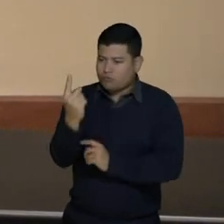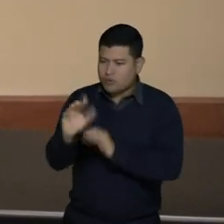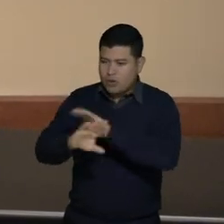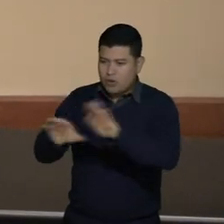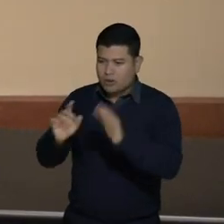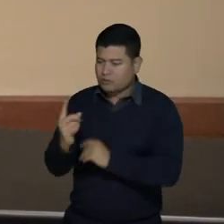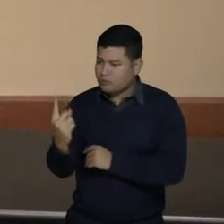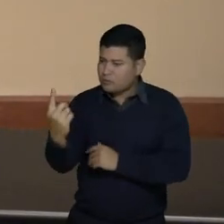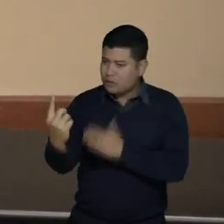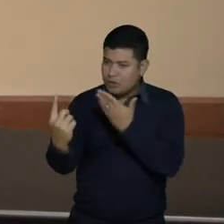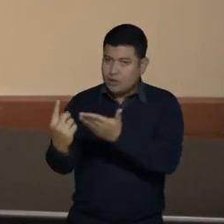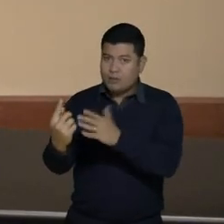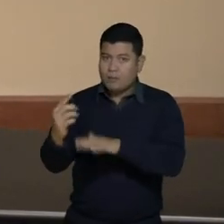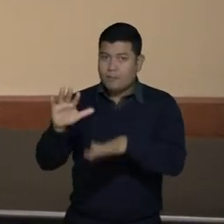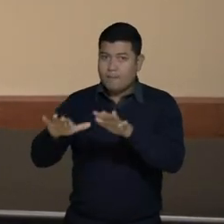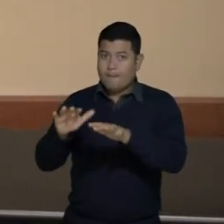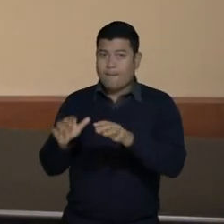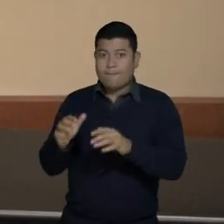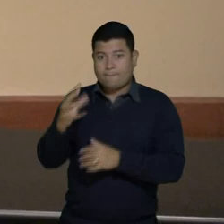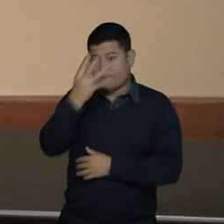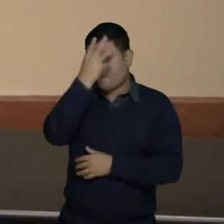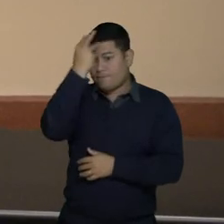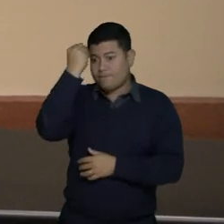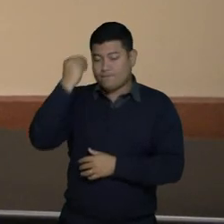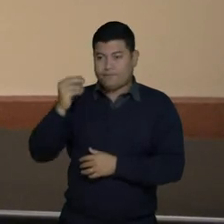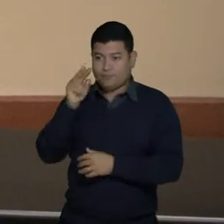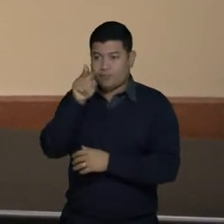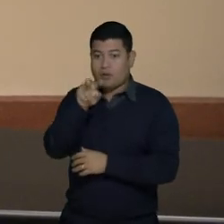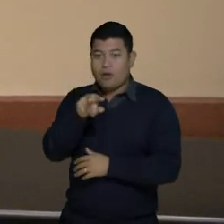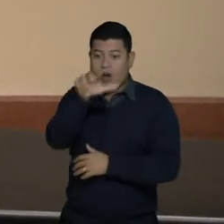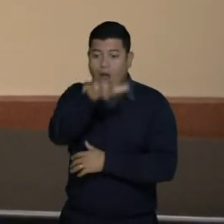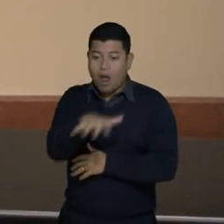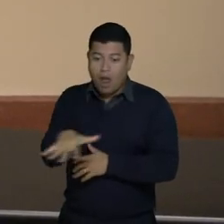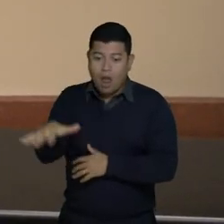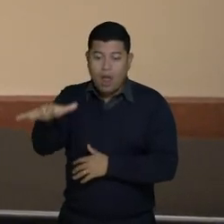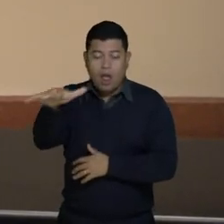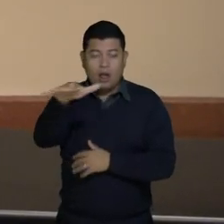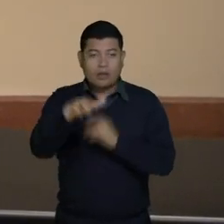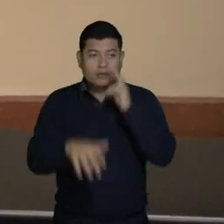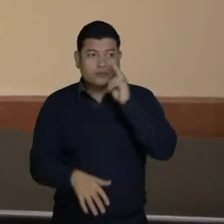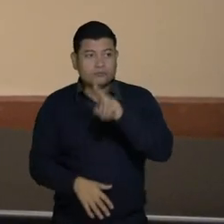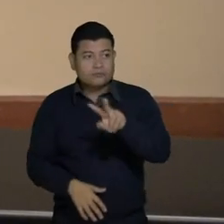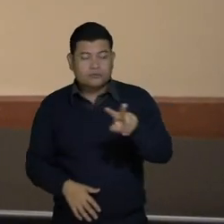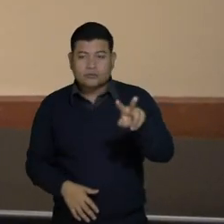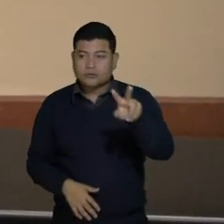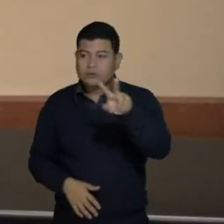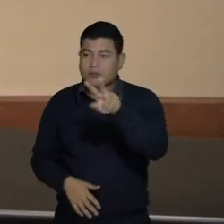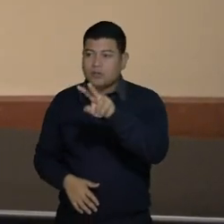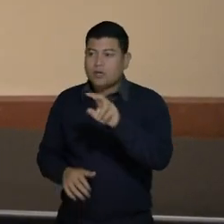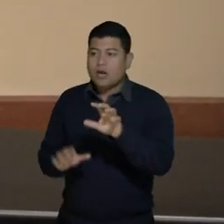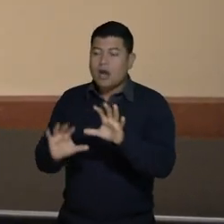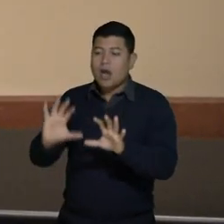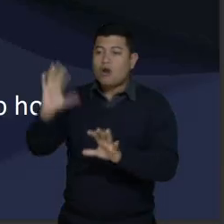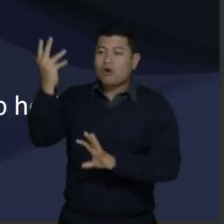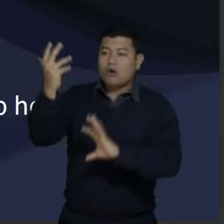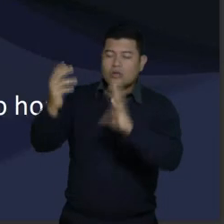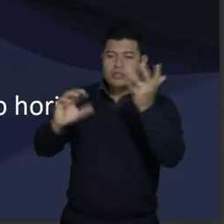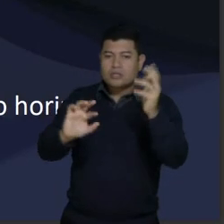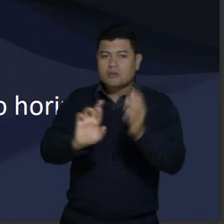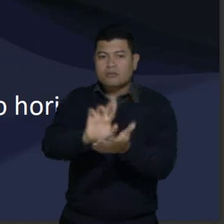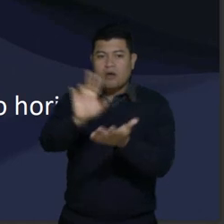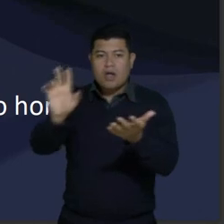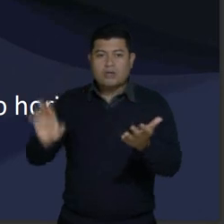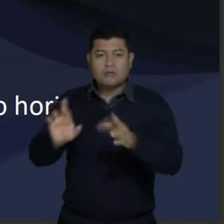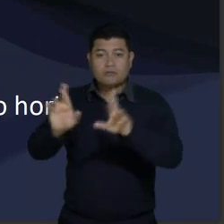e muitas vezes esquecemos de olhar para o horizonte de possibilidades que